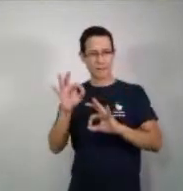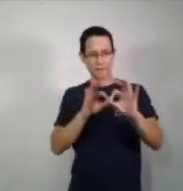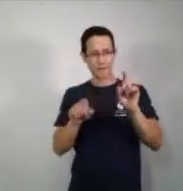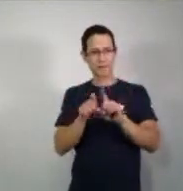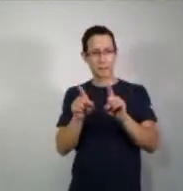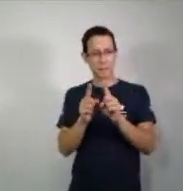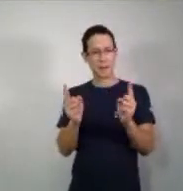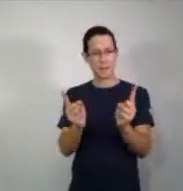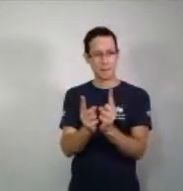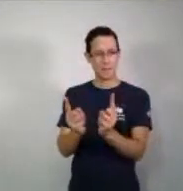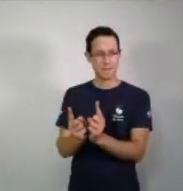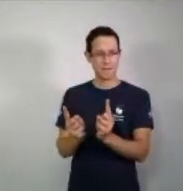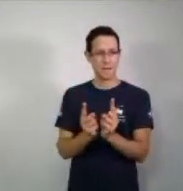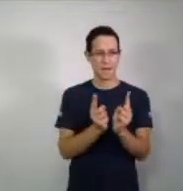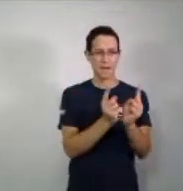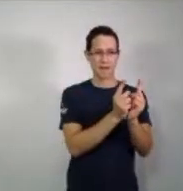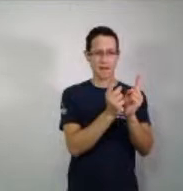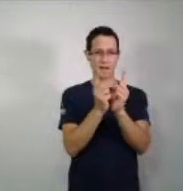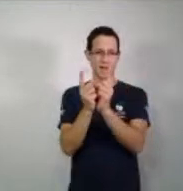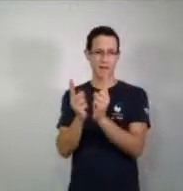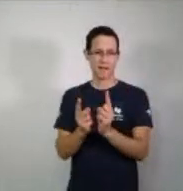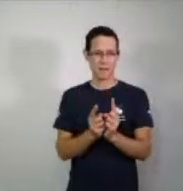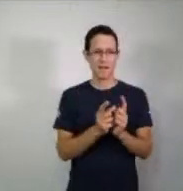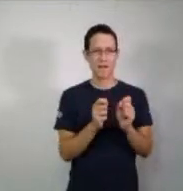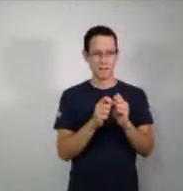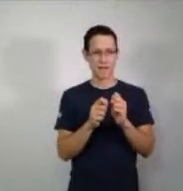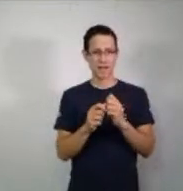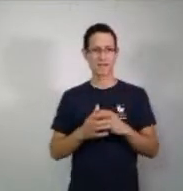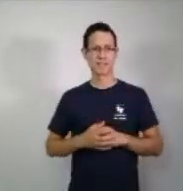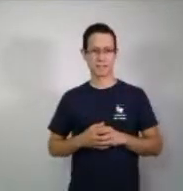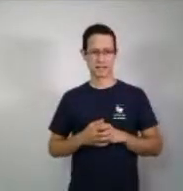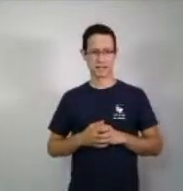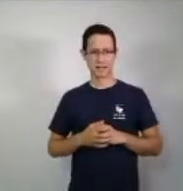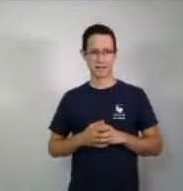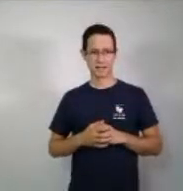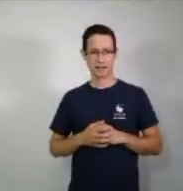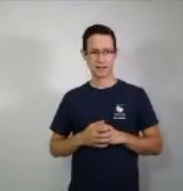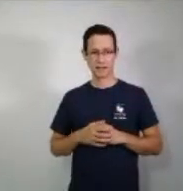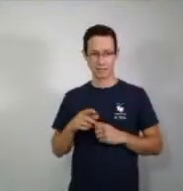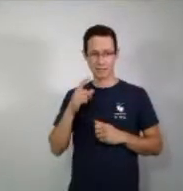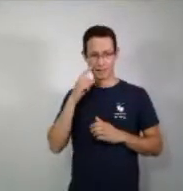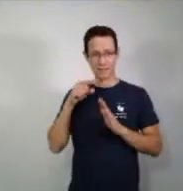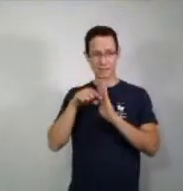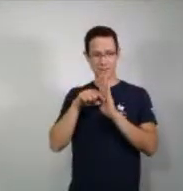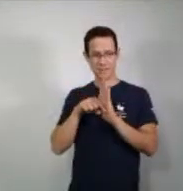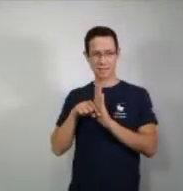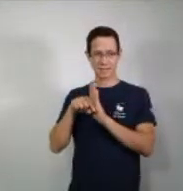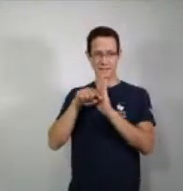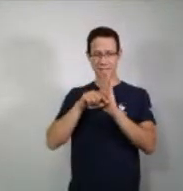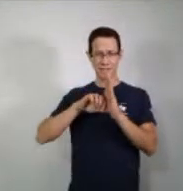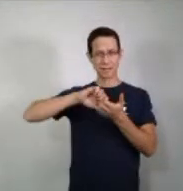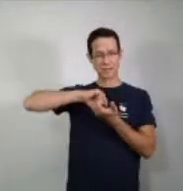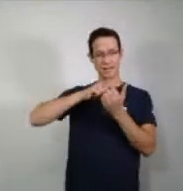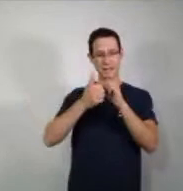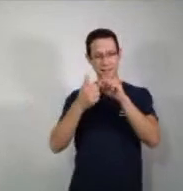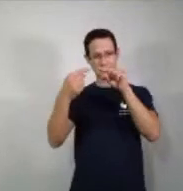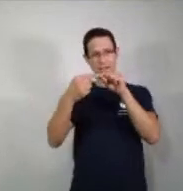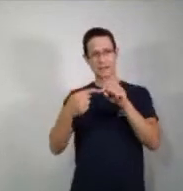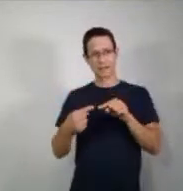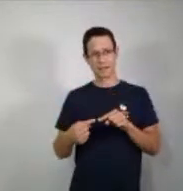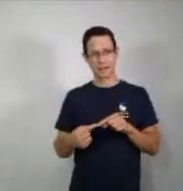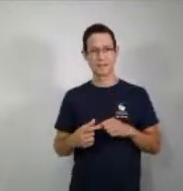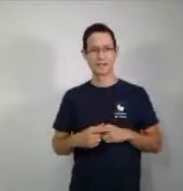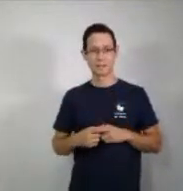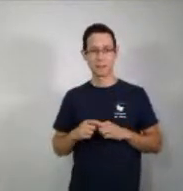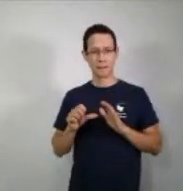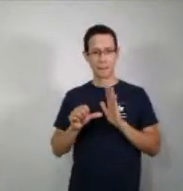abreviado. Foi um estilo de escrita que eu fui com o qual eu fui me adaptando. E acontece que os